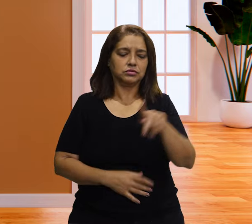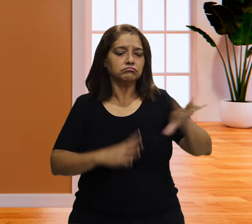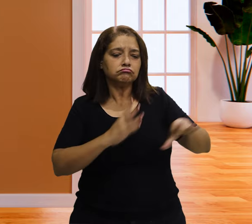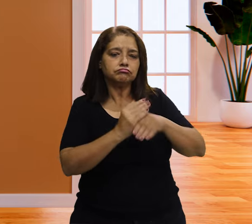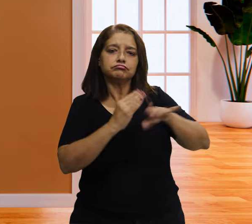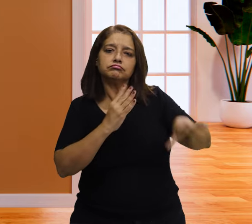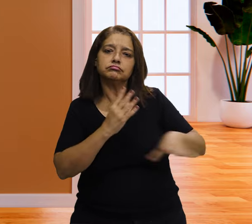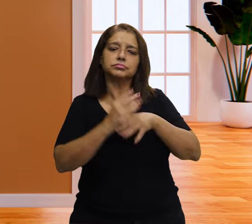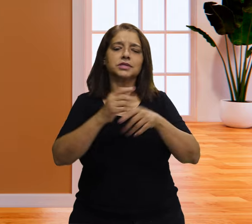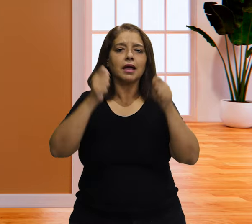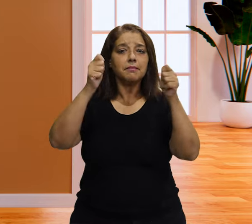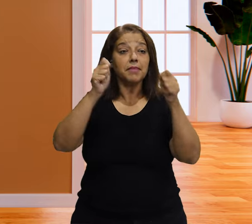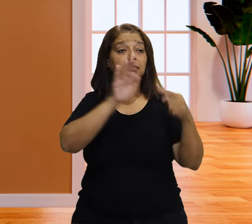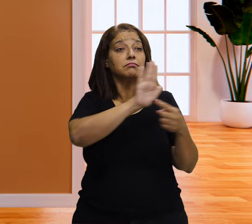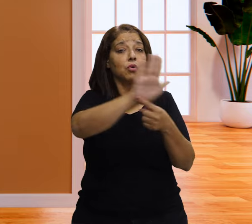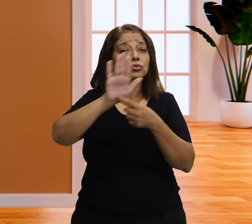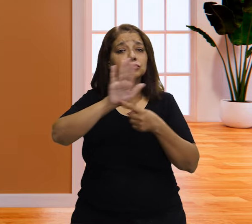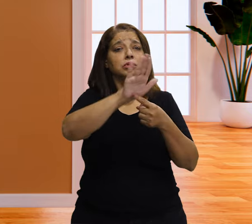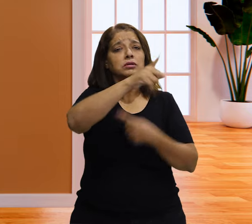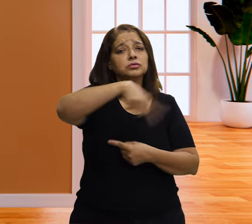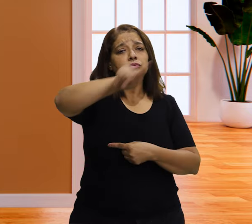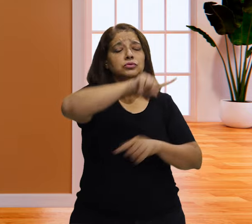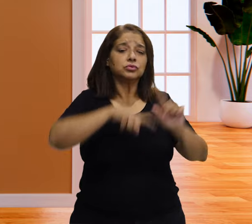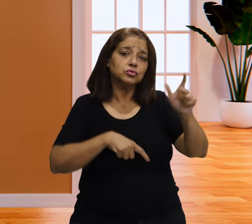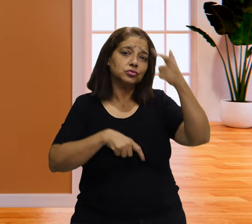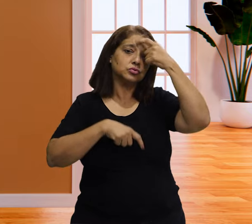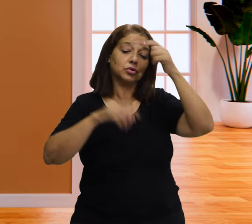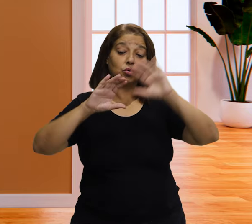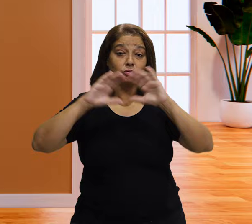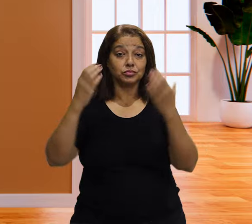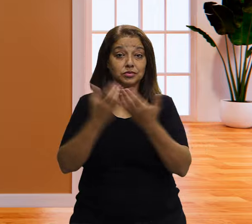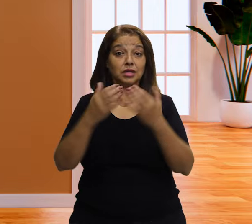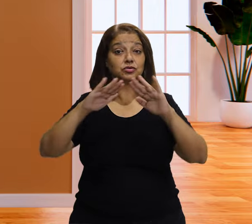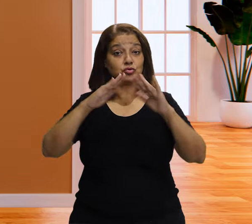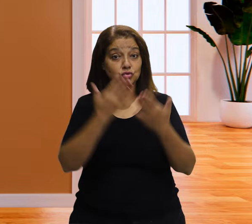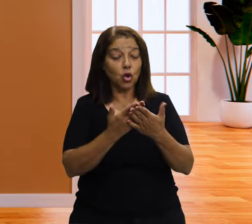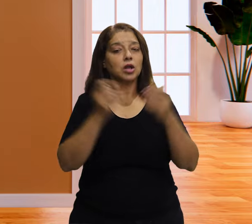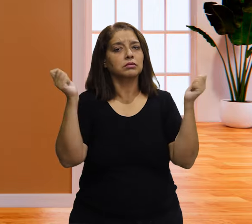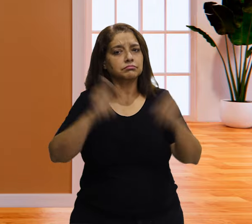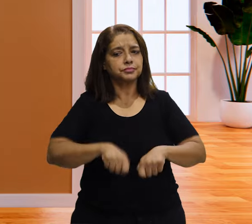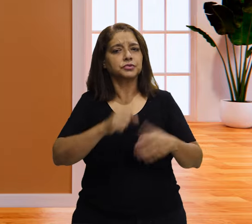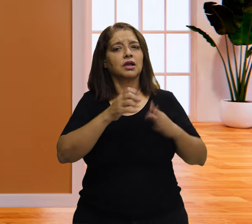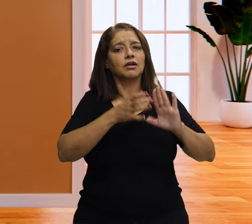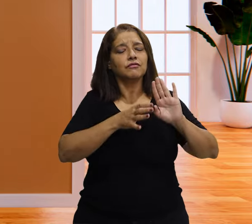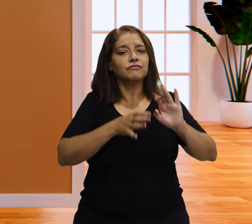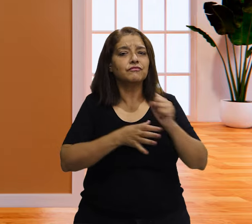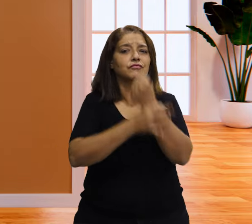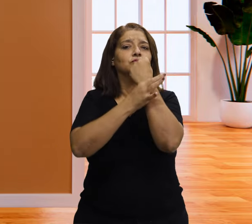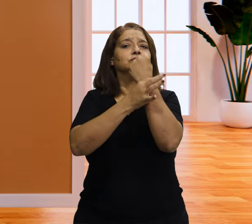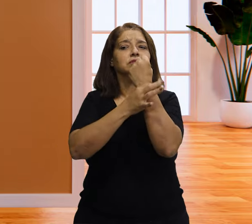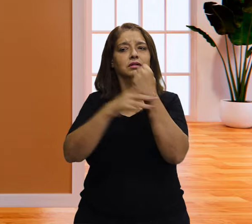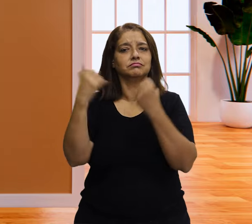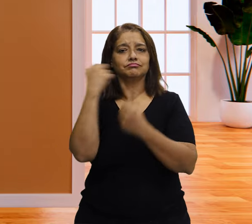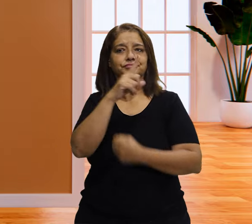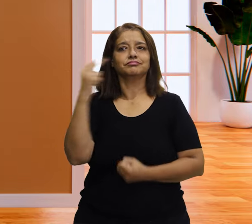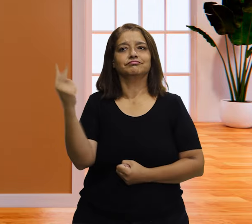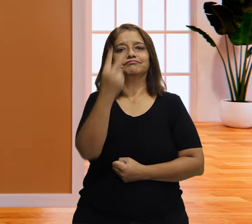de conscientização junto à comunidade escolar para fortalecer a valorização do papel do